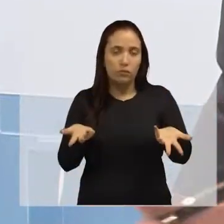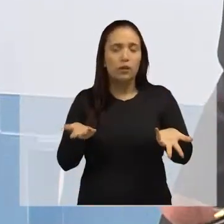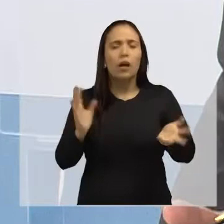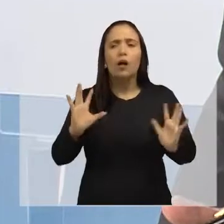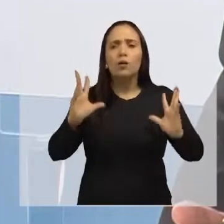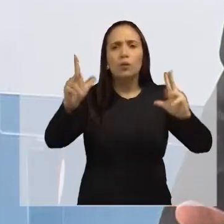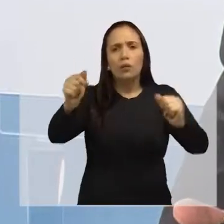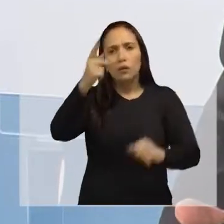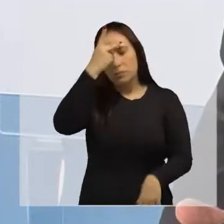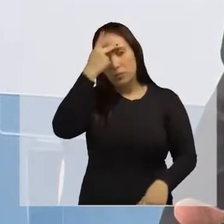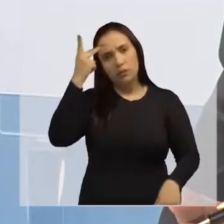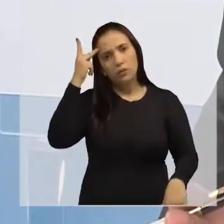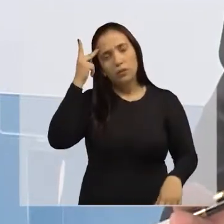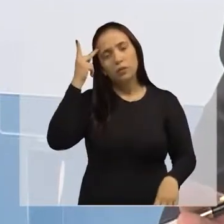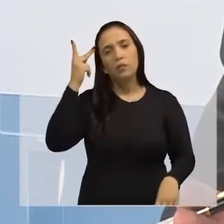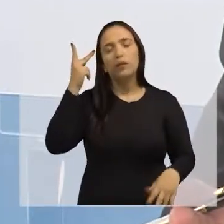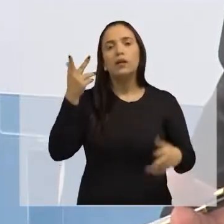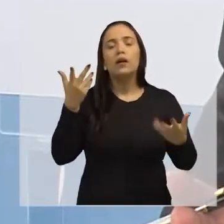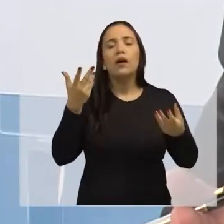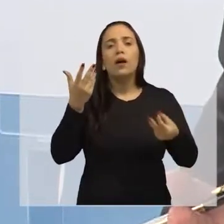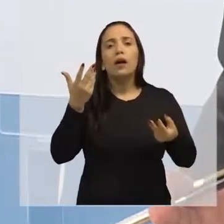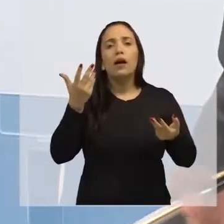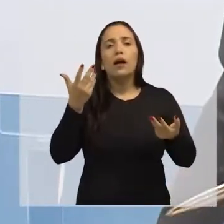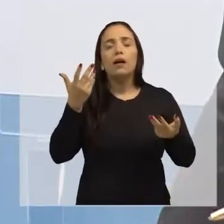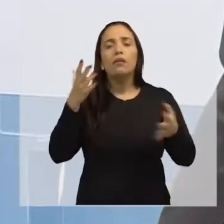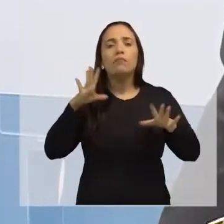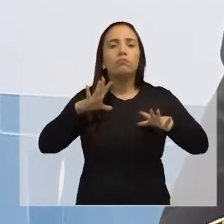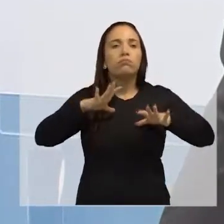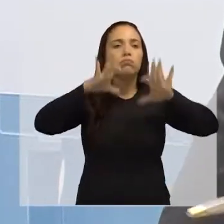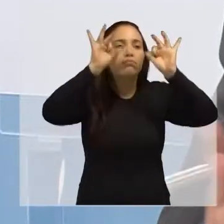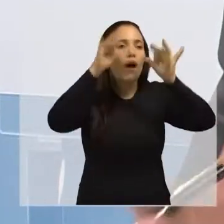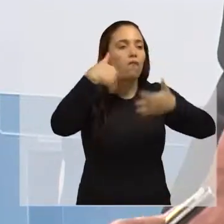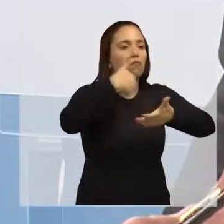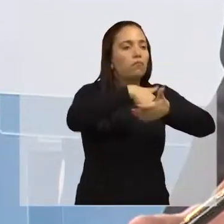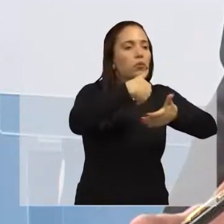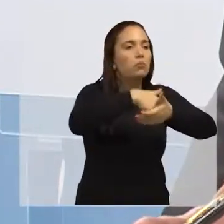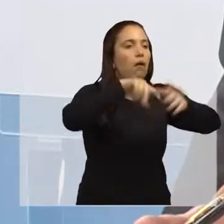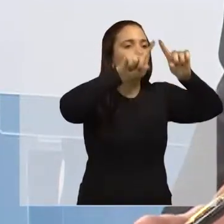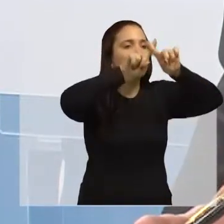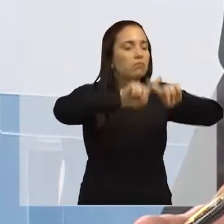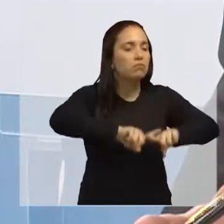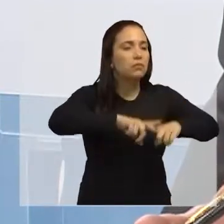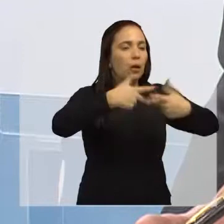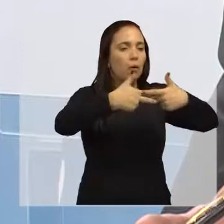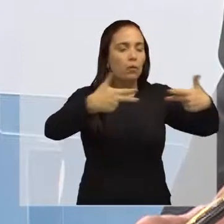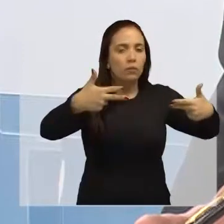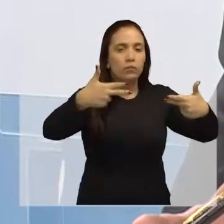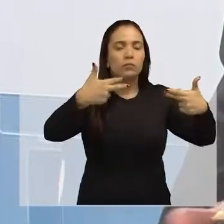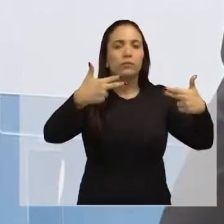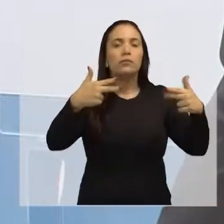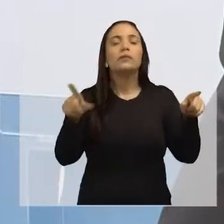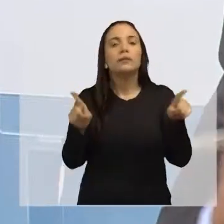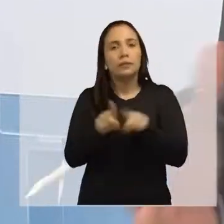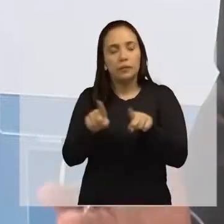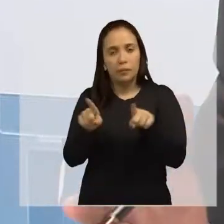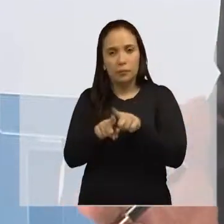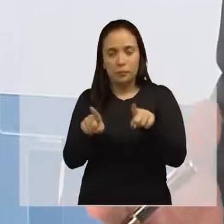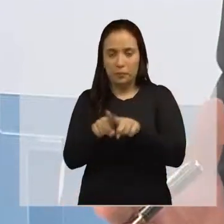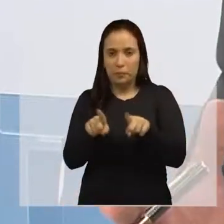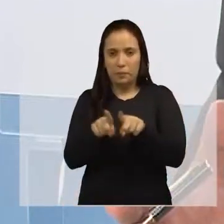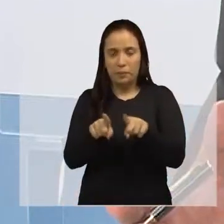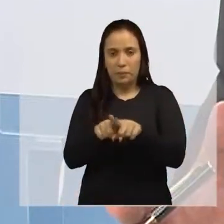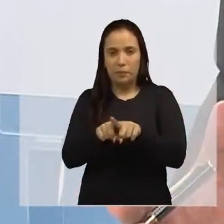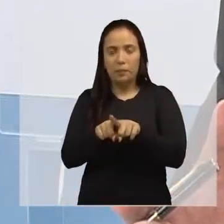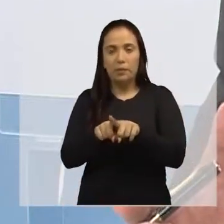atônito com os interesses do eleitor brasileiro e do cidadão brasileiro pela Copa do Mundo, né? Aí do cidadão brasileiro pela Copa do